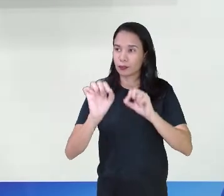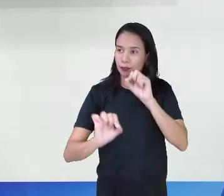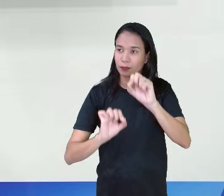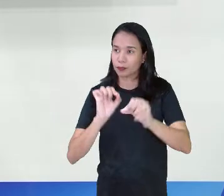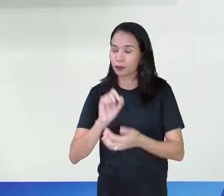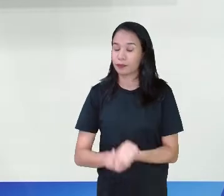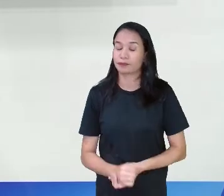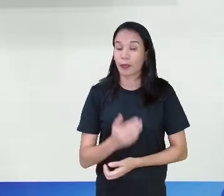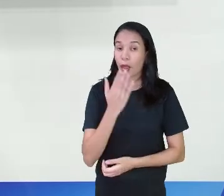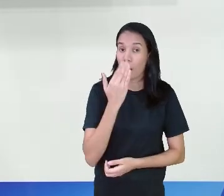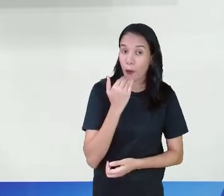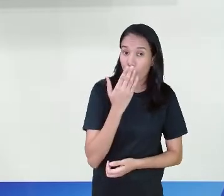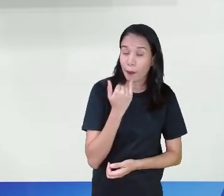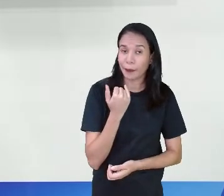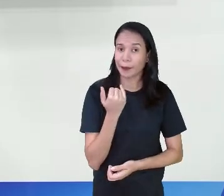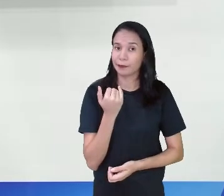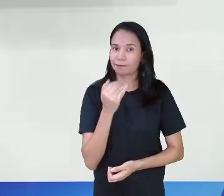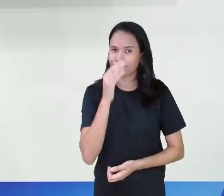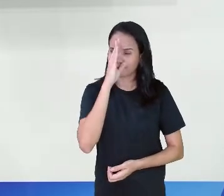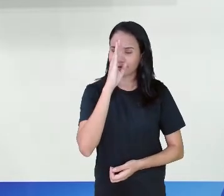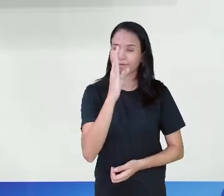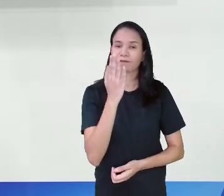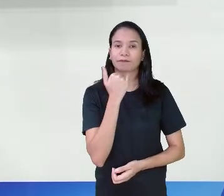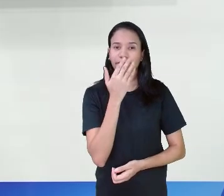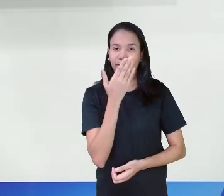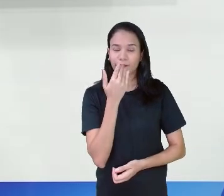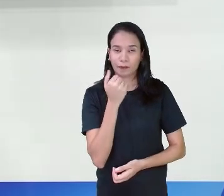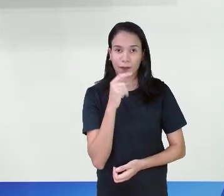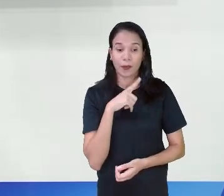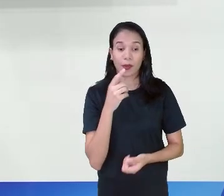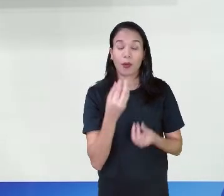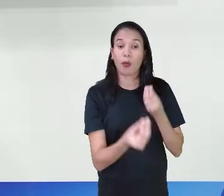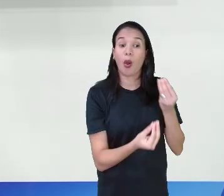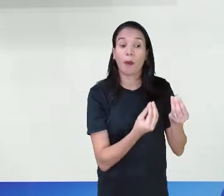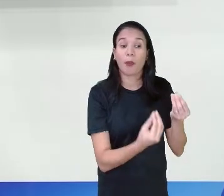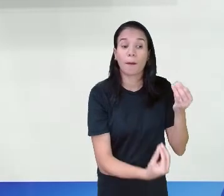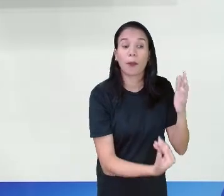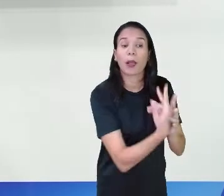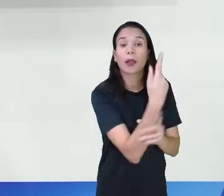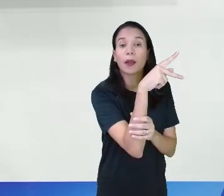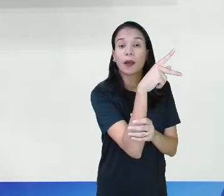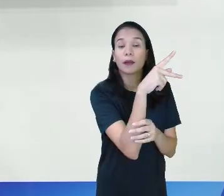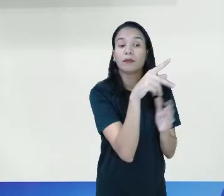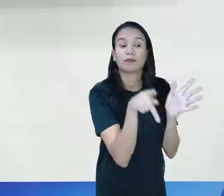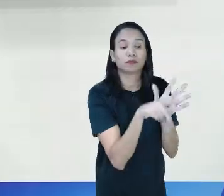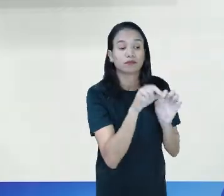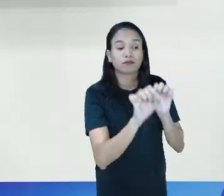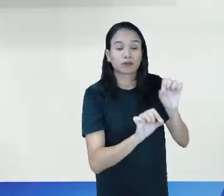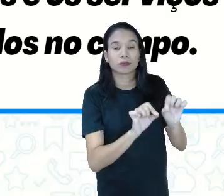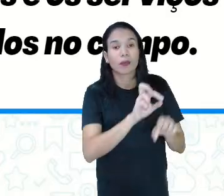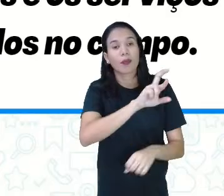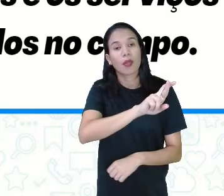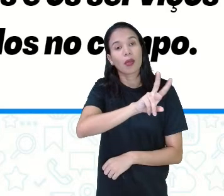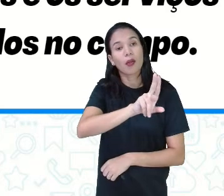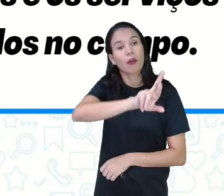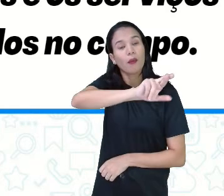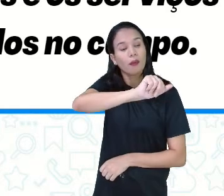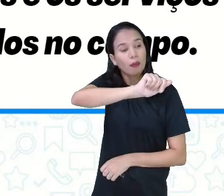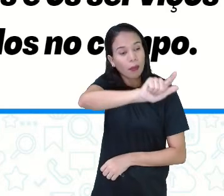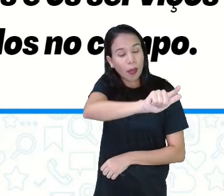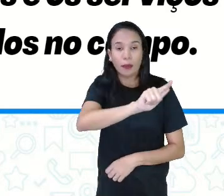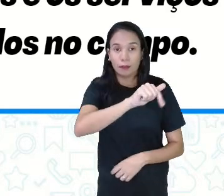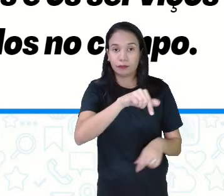né? Alimentos. A maioria dos alimentos, eles vêm de quê? Das vegetais, animais. E eu